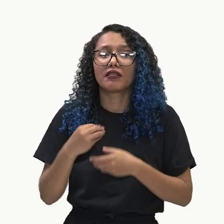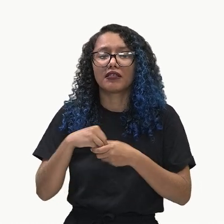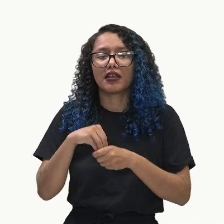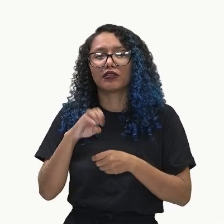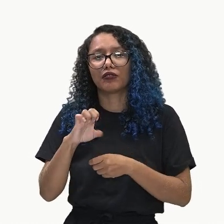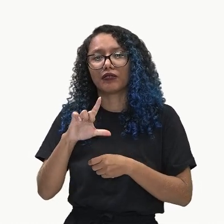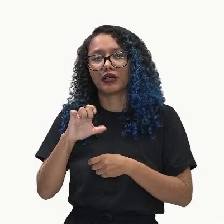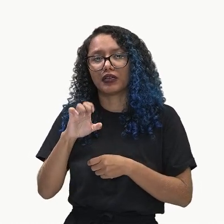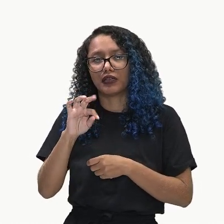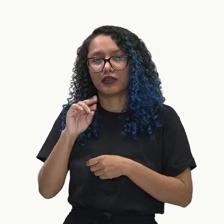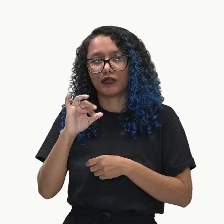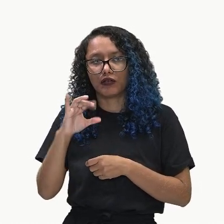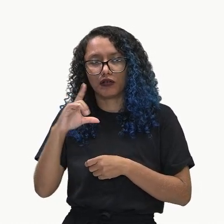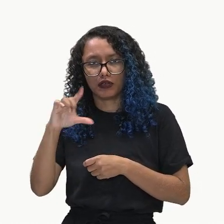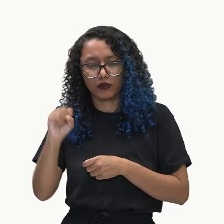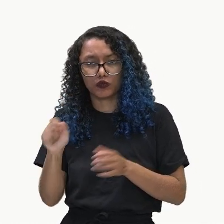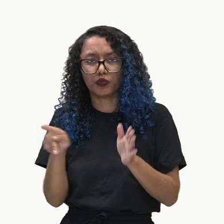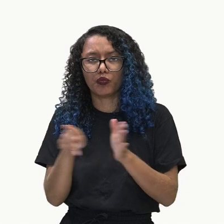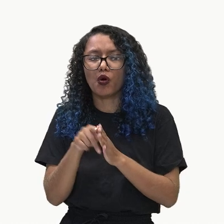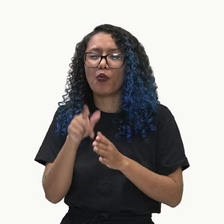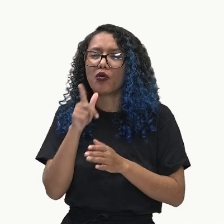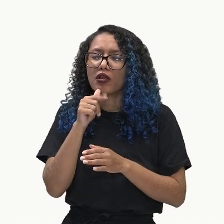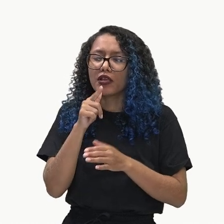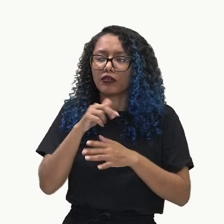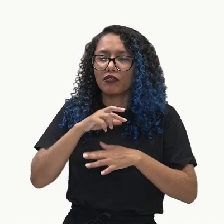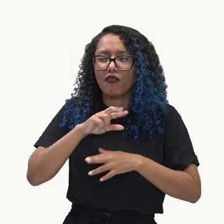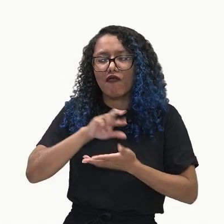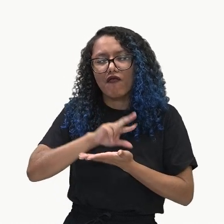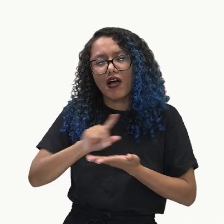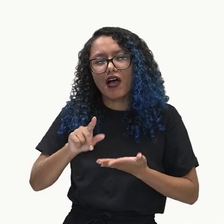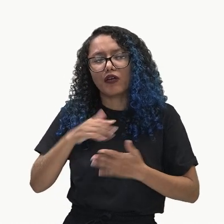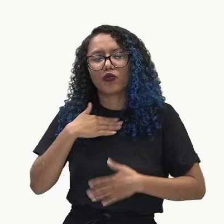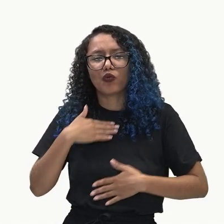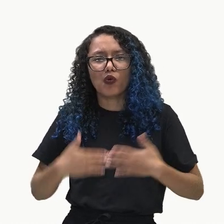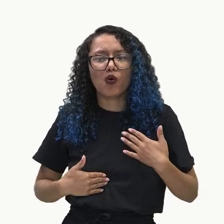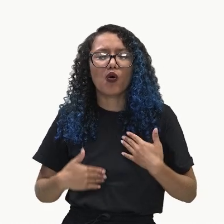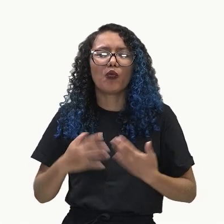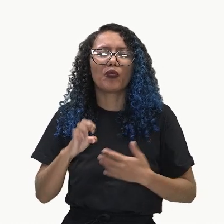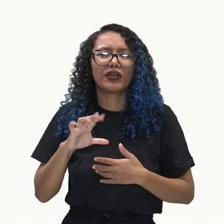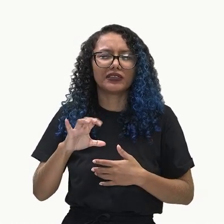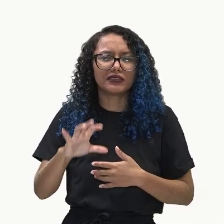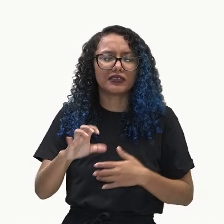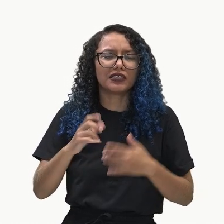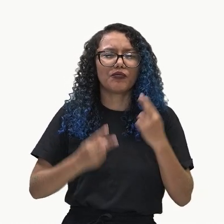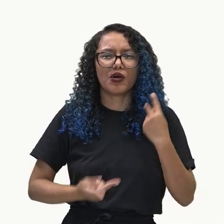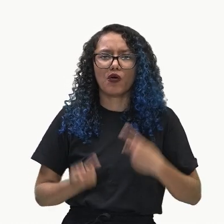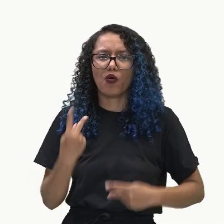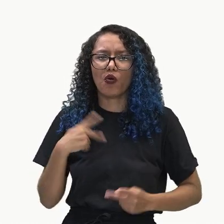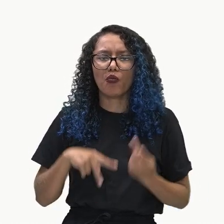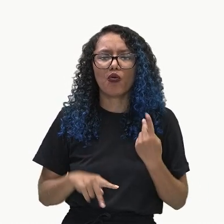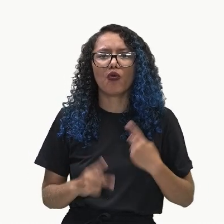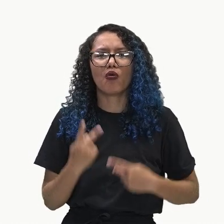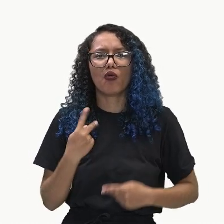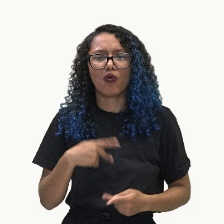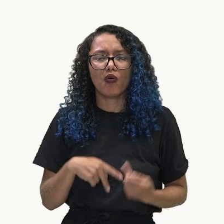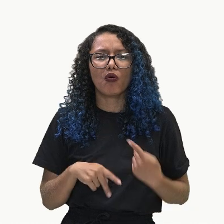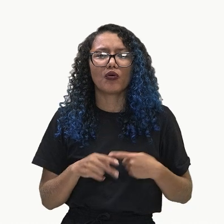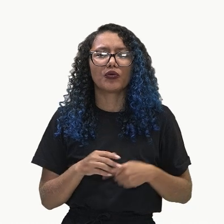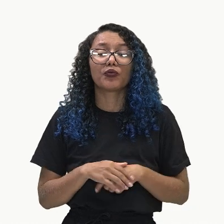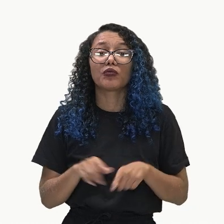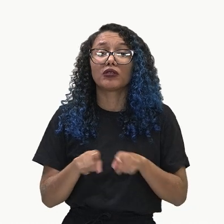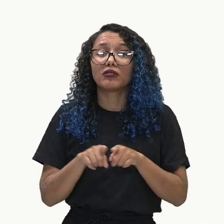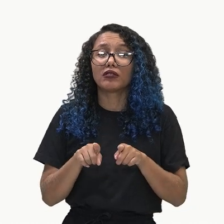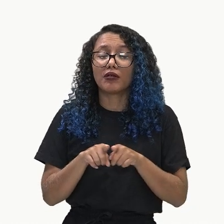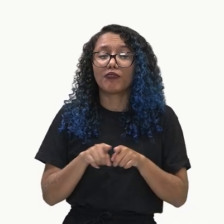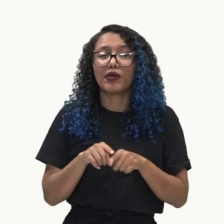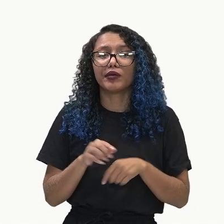líquidos corporais, como componente de enzimas e hormônios e como componentes